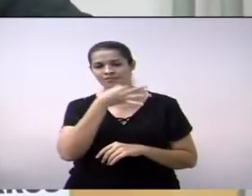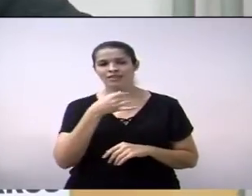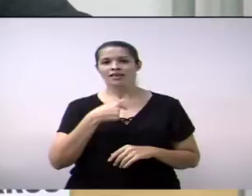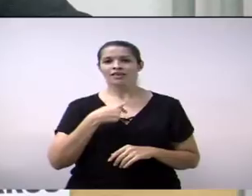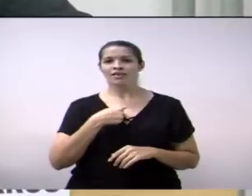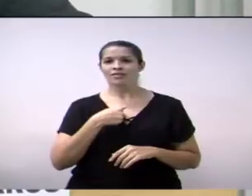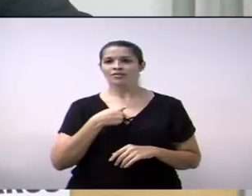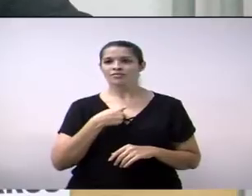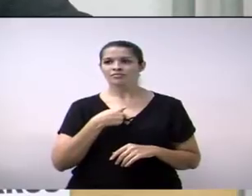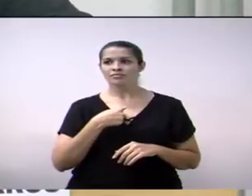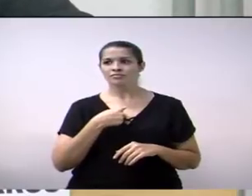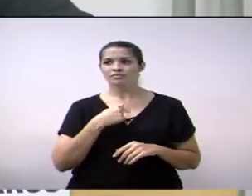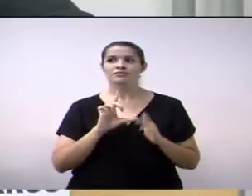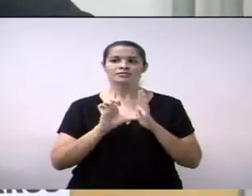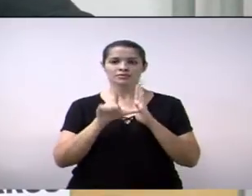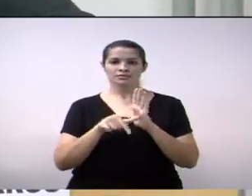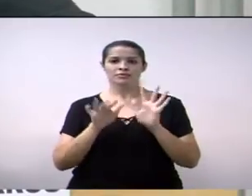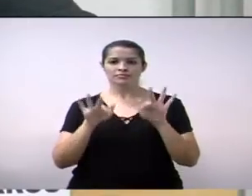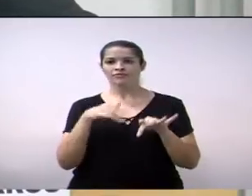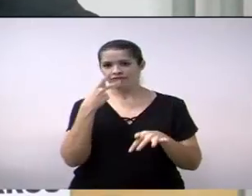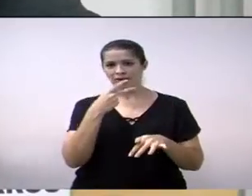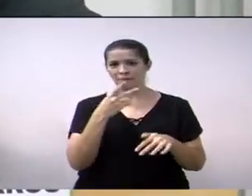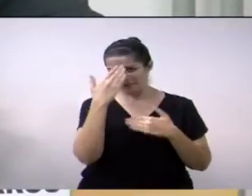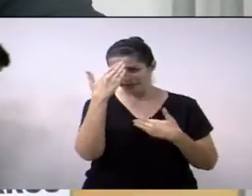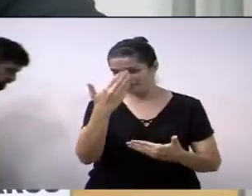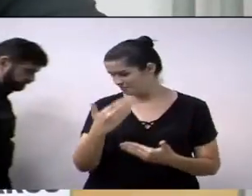para a segunda hora do dia. Obrigado.